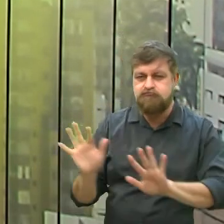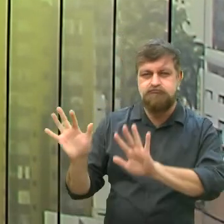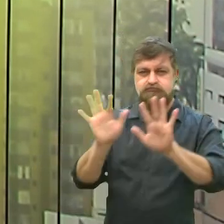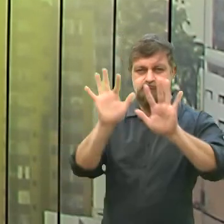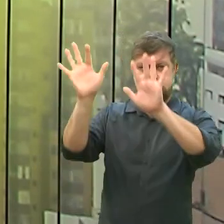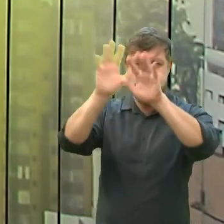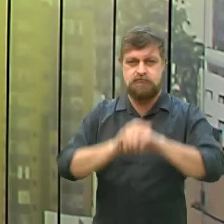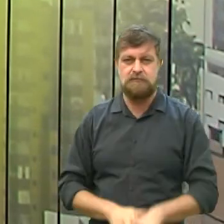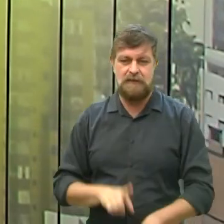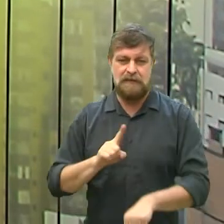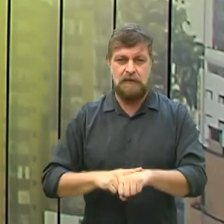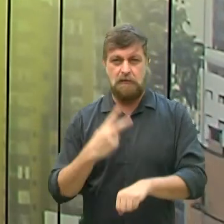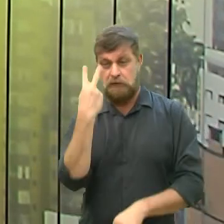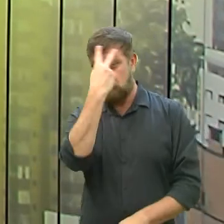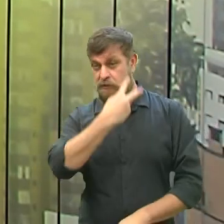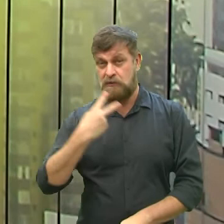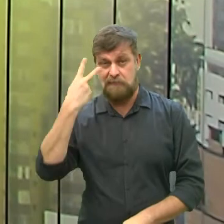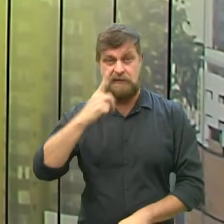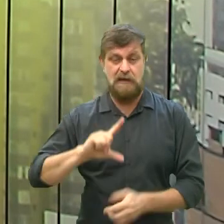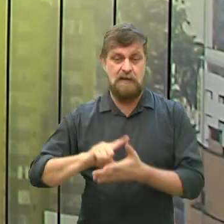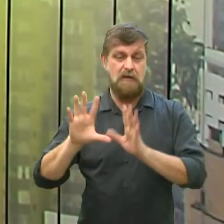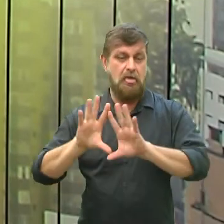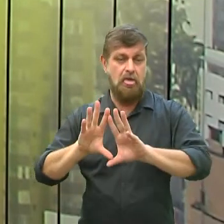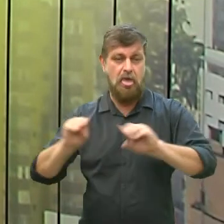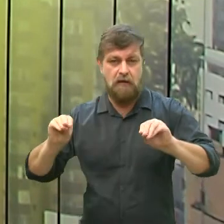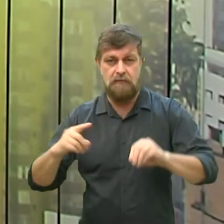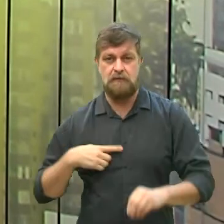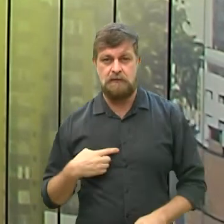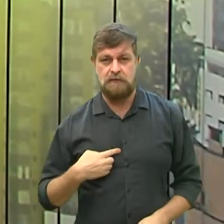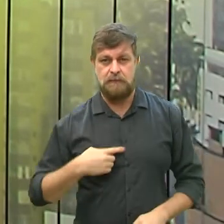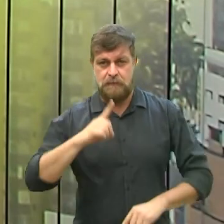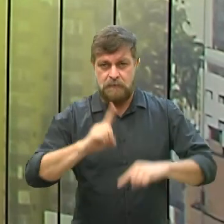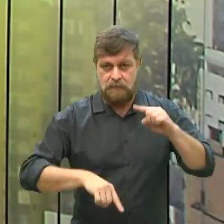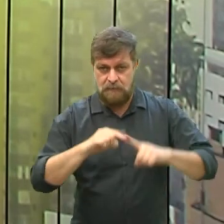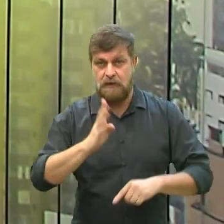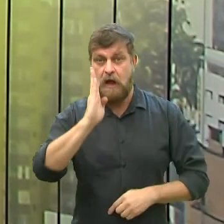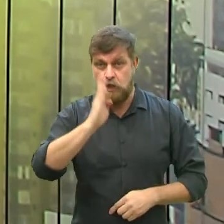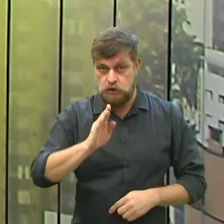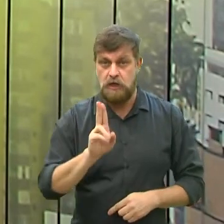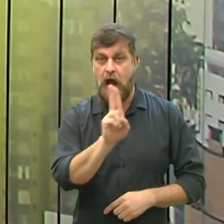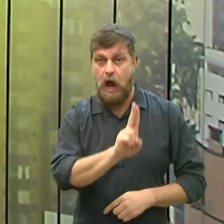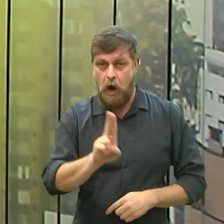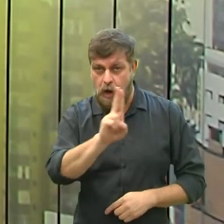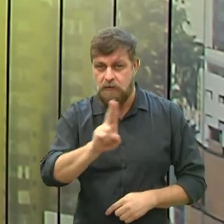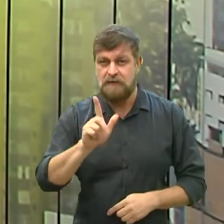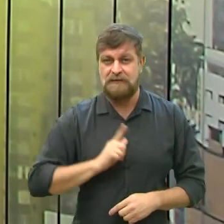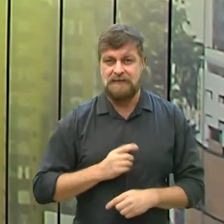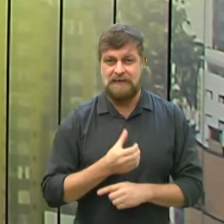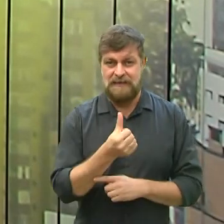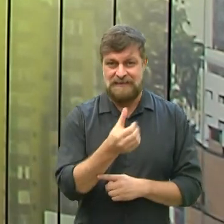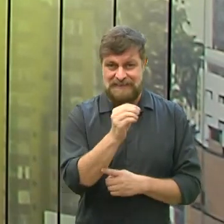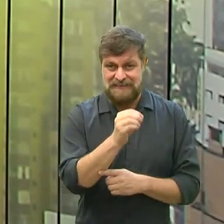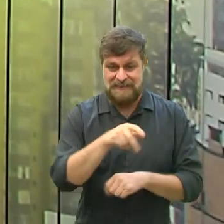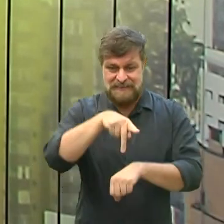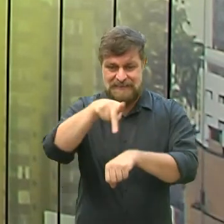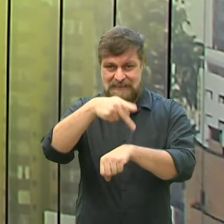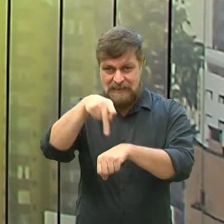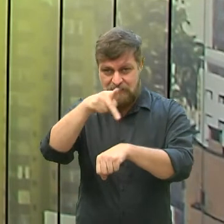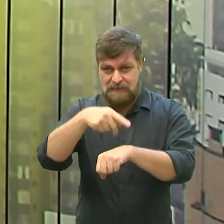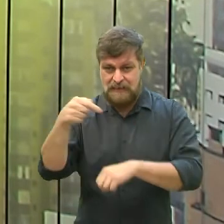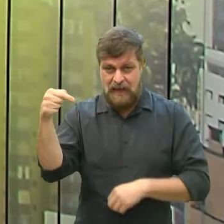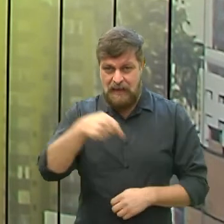que fica no máximo por 2 horas no ambiente. Esse produto, para quem não sabe, já é utilizado em cerca de 60 países,